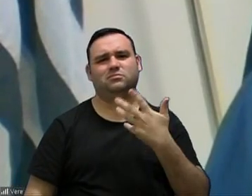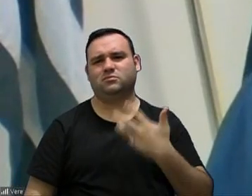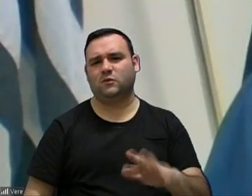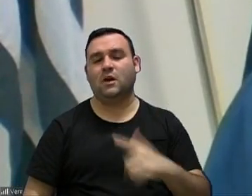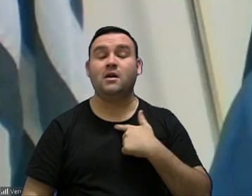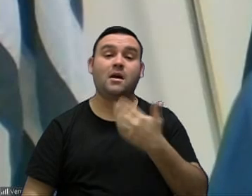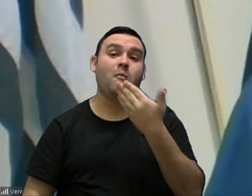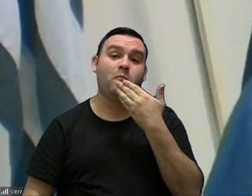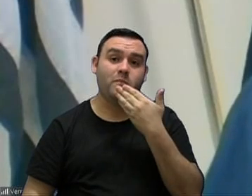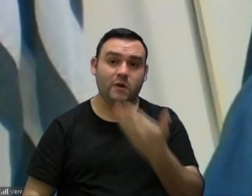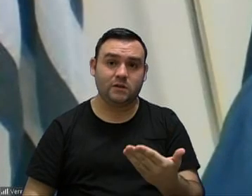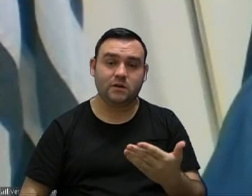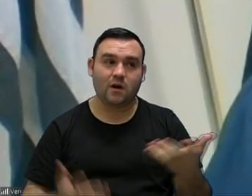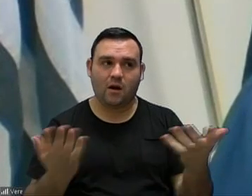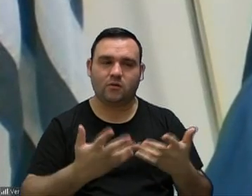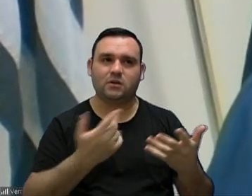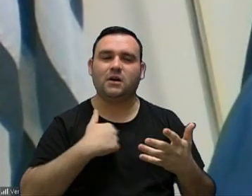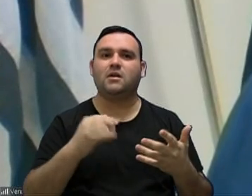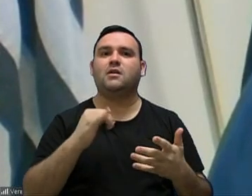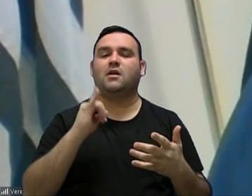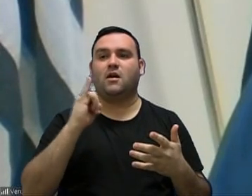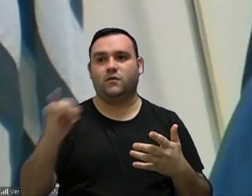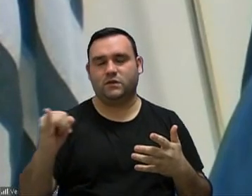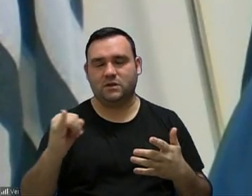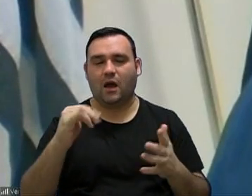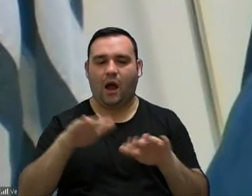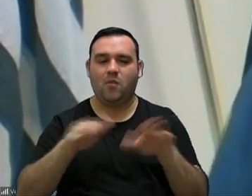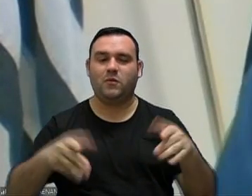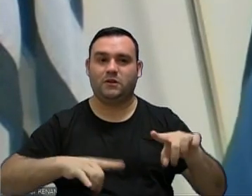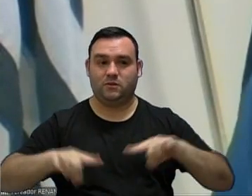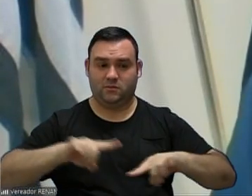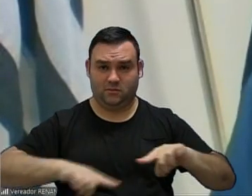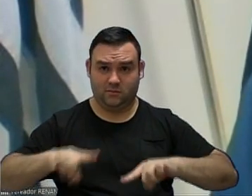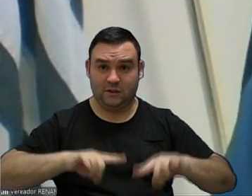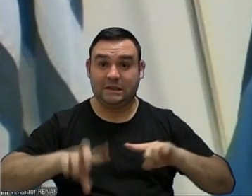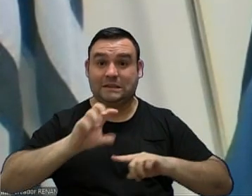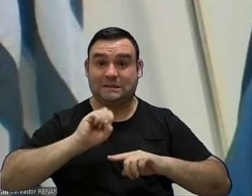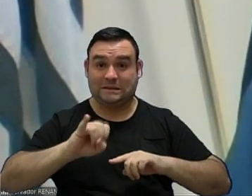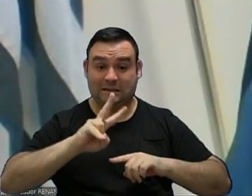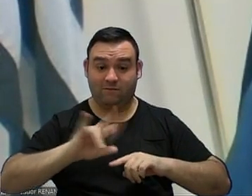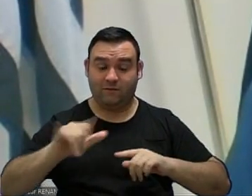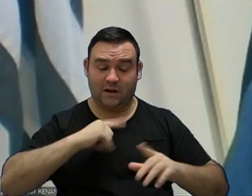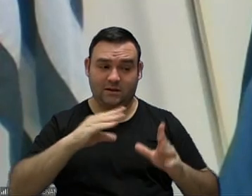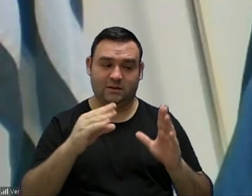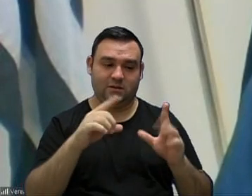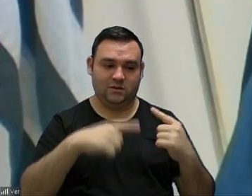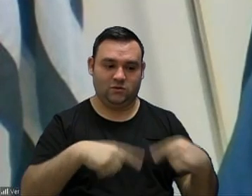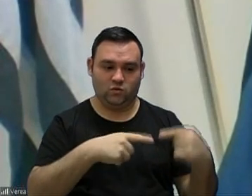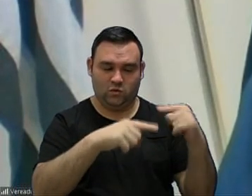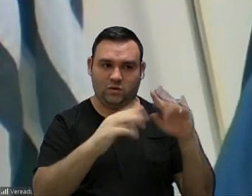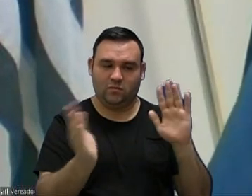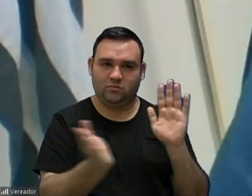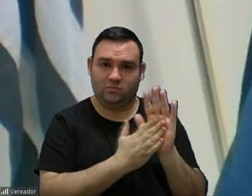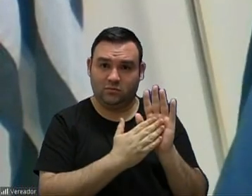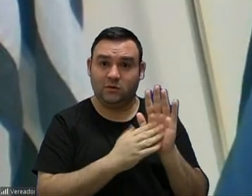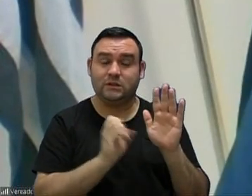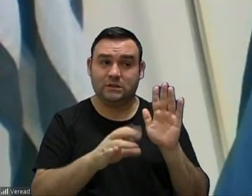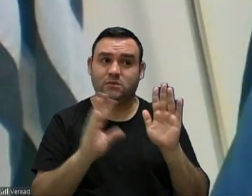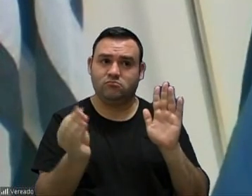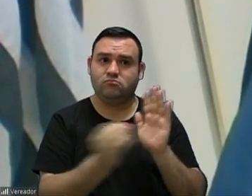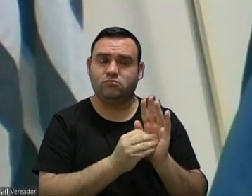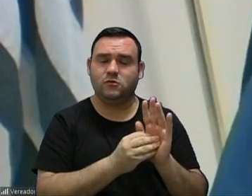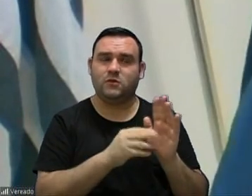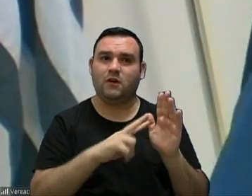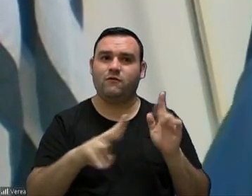requerendo verbalmente, vou oficiar a mesa diretora, solicitando que, se for pautado esse projeto, que, se for